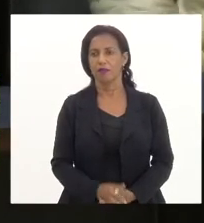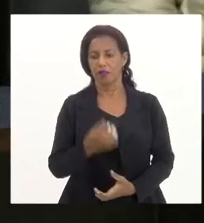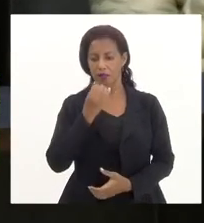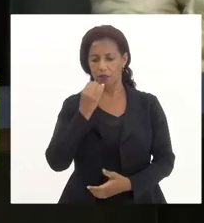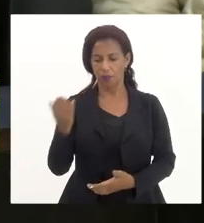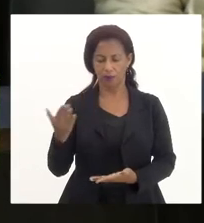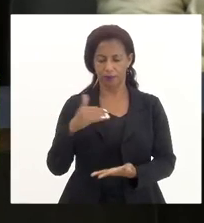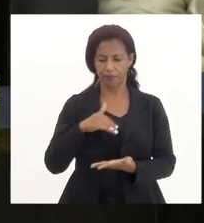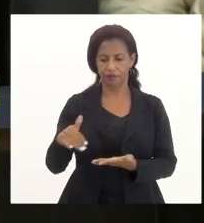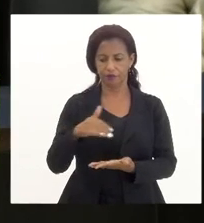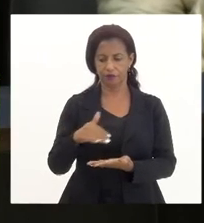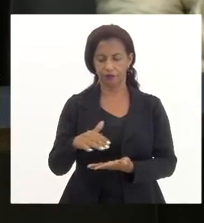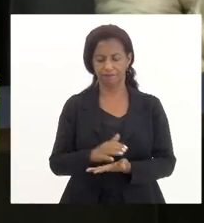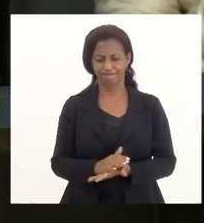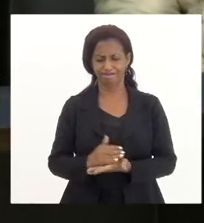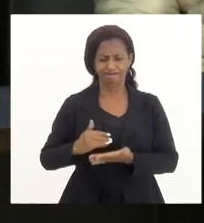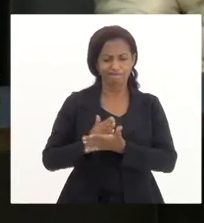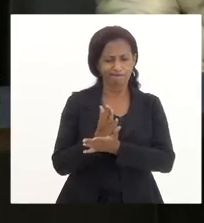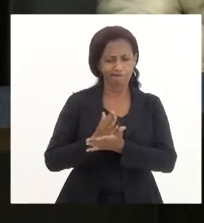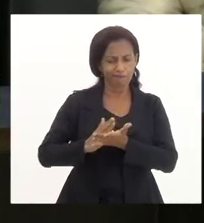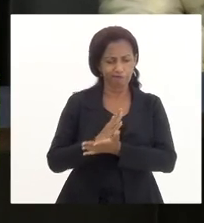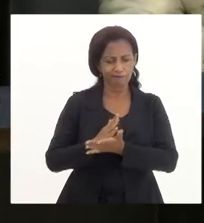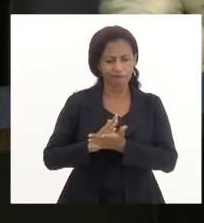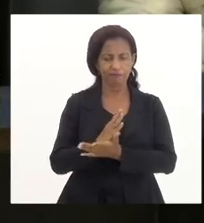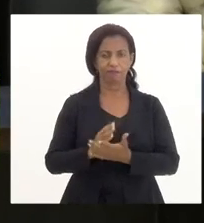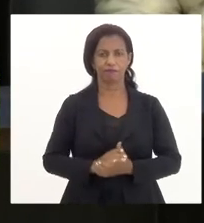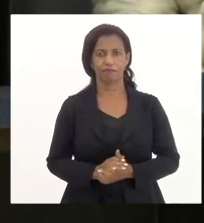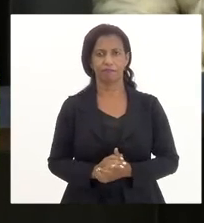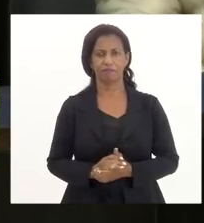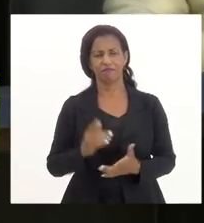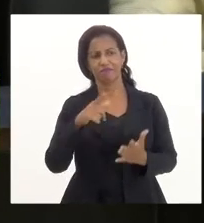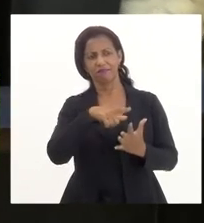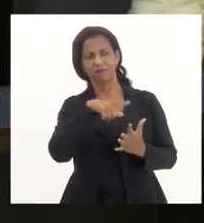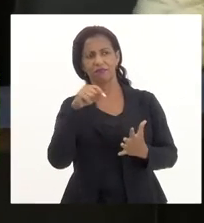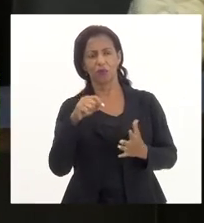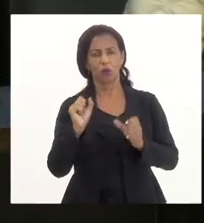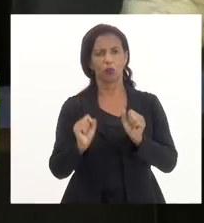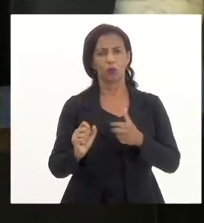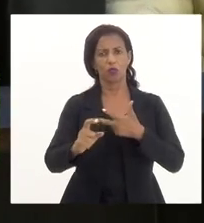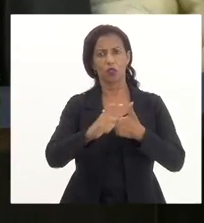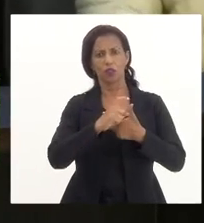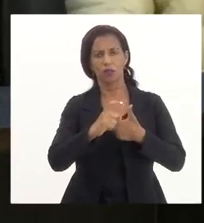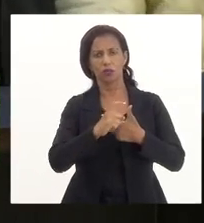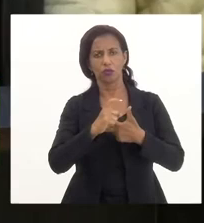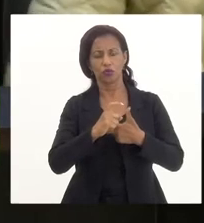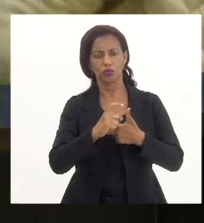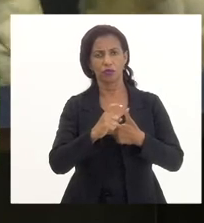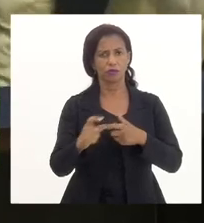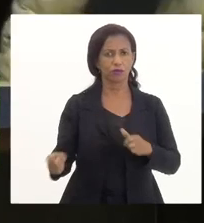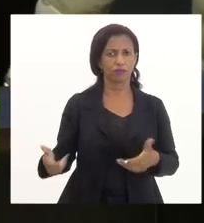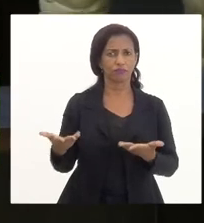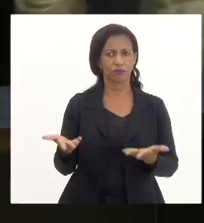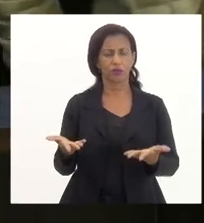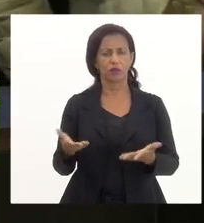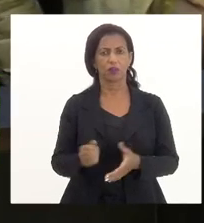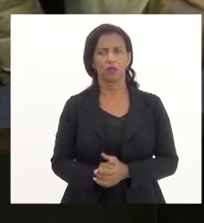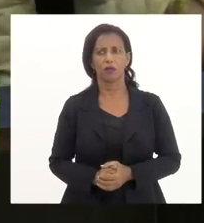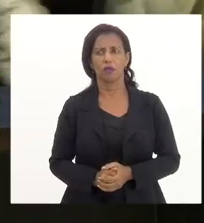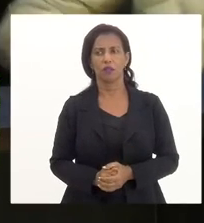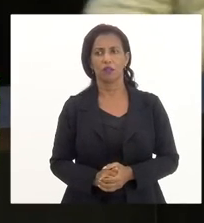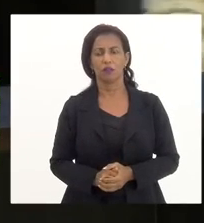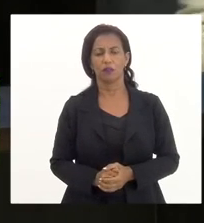secretário fiquei muito incomodado com uma opção que o poder executivo fez de